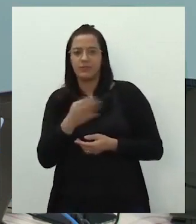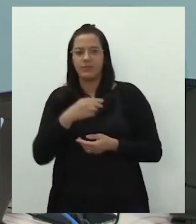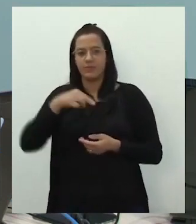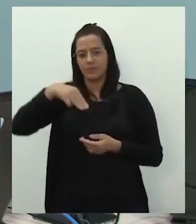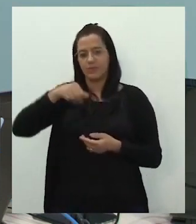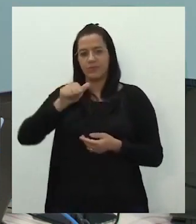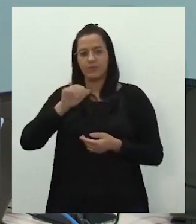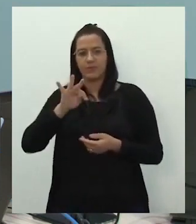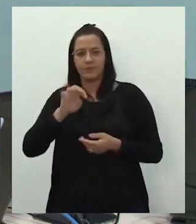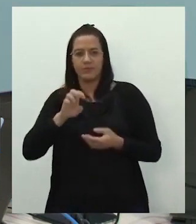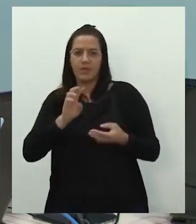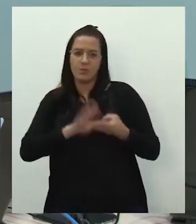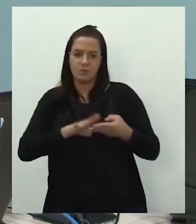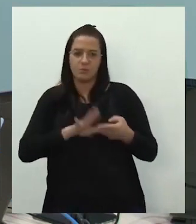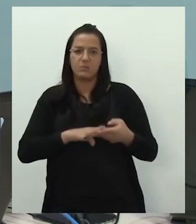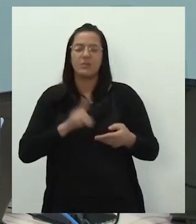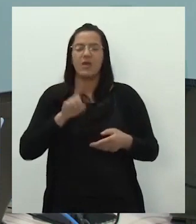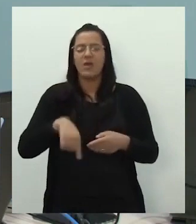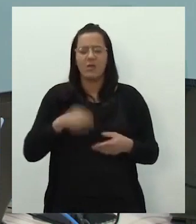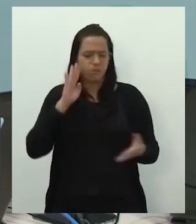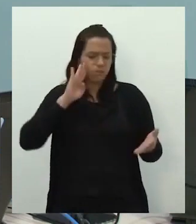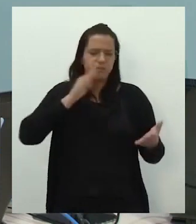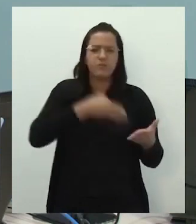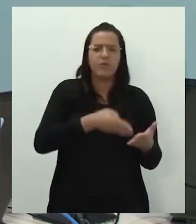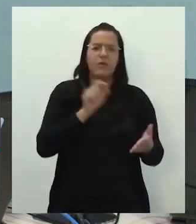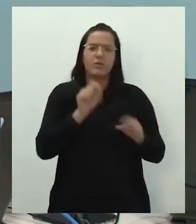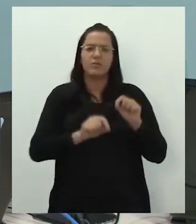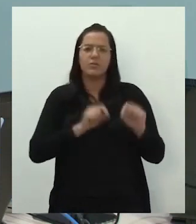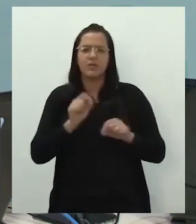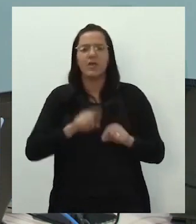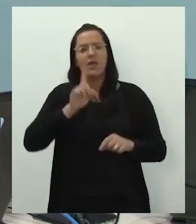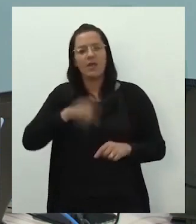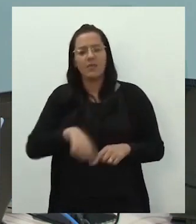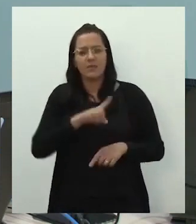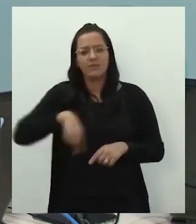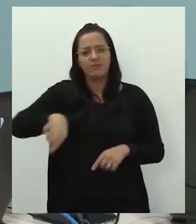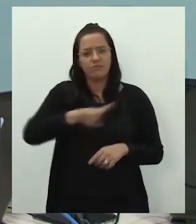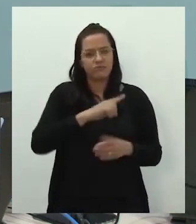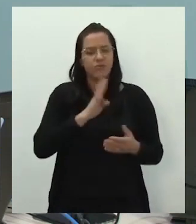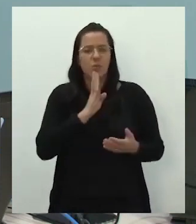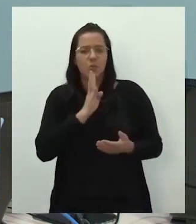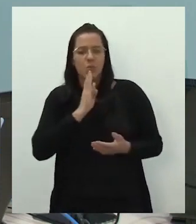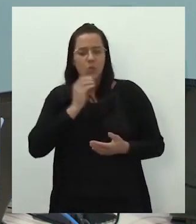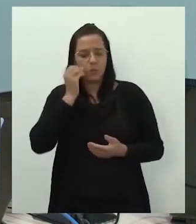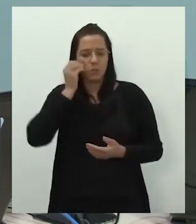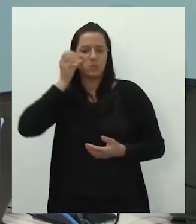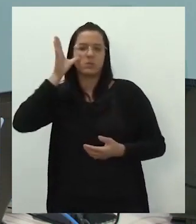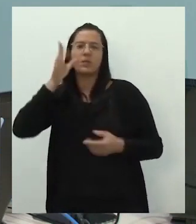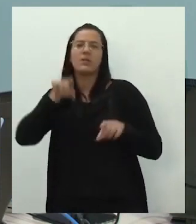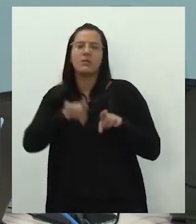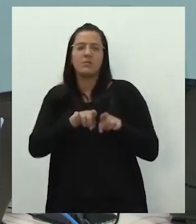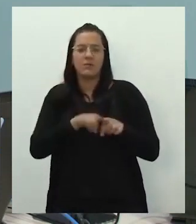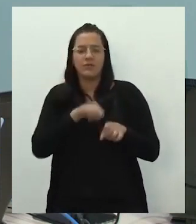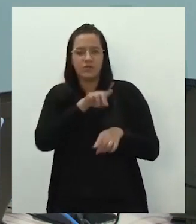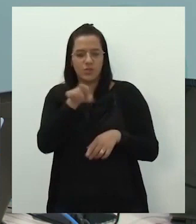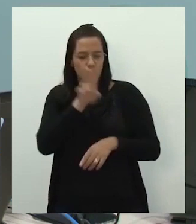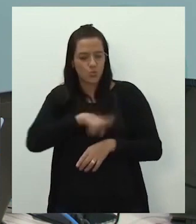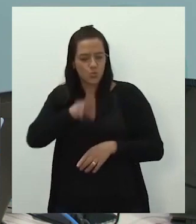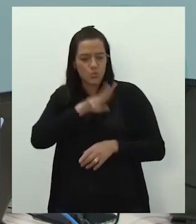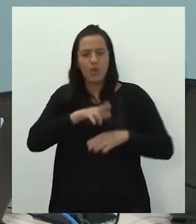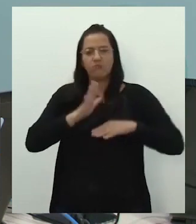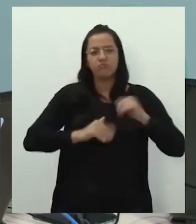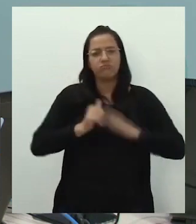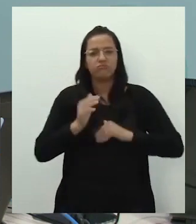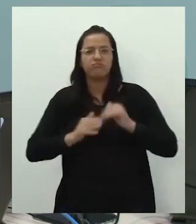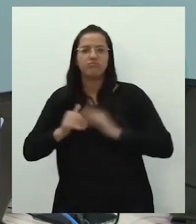como finalidade abarcar os objetos de conhecimento quanto ao seu uso na prática e envolver todos